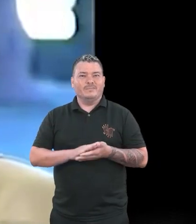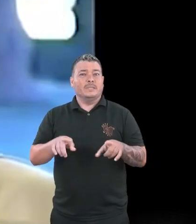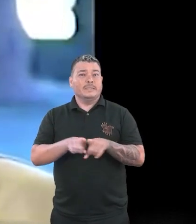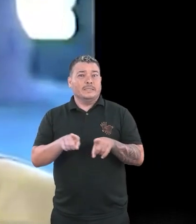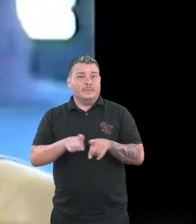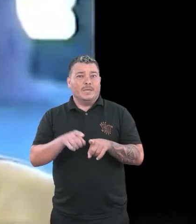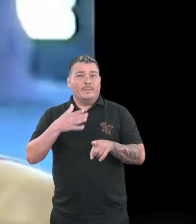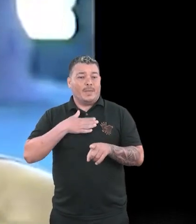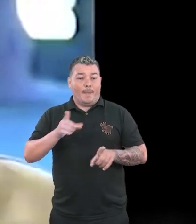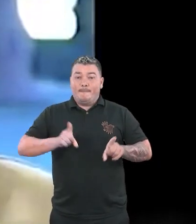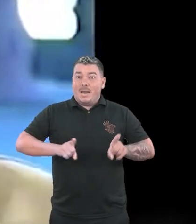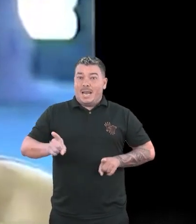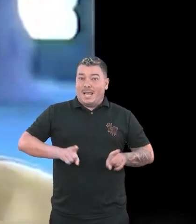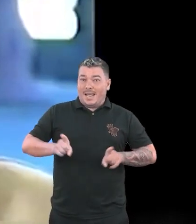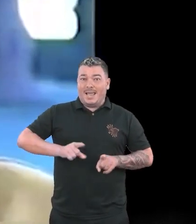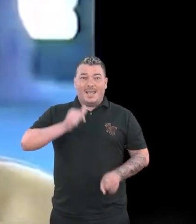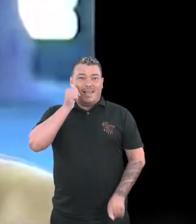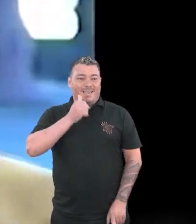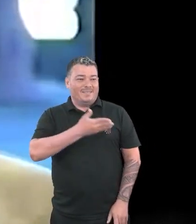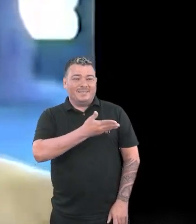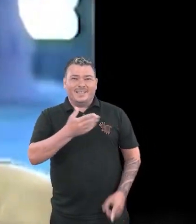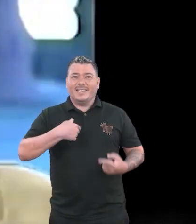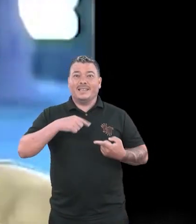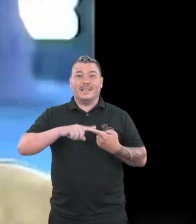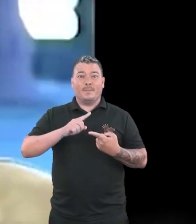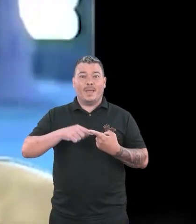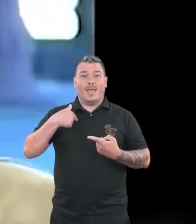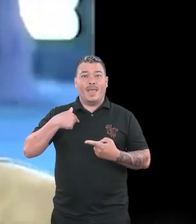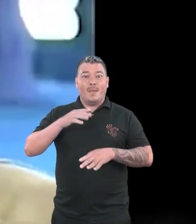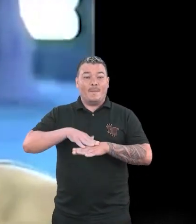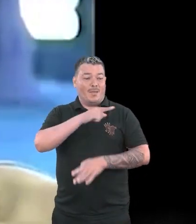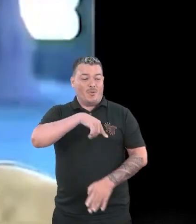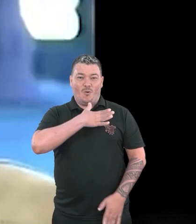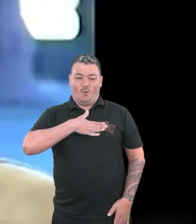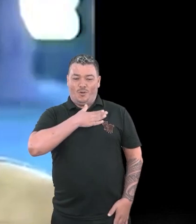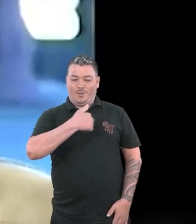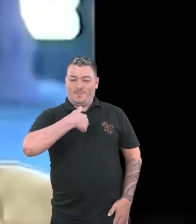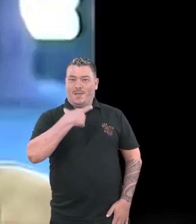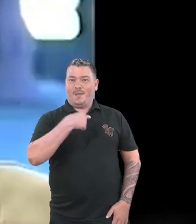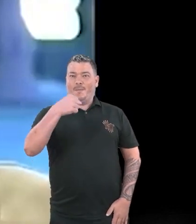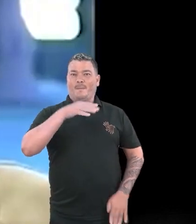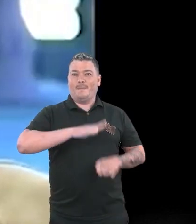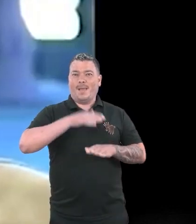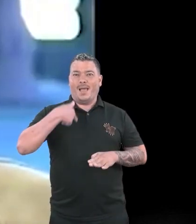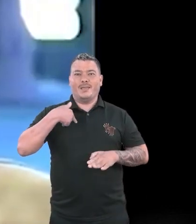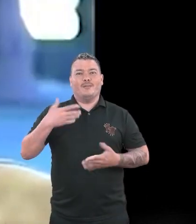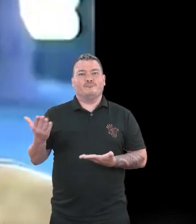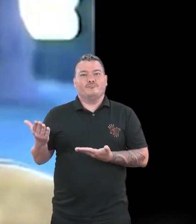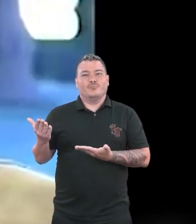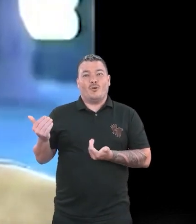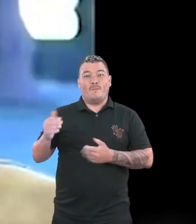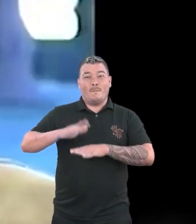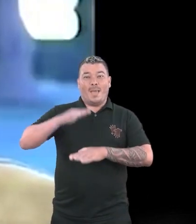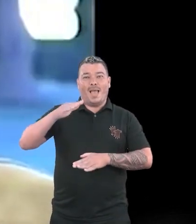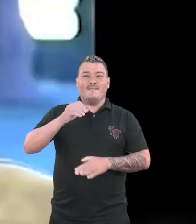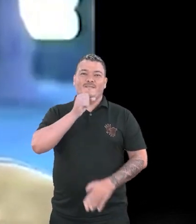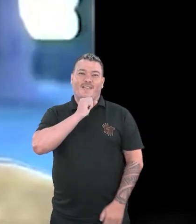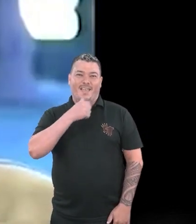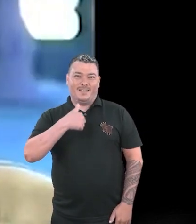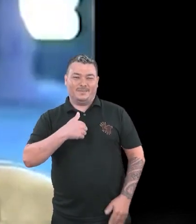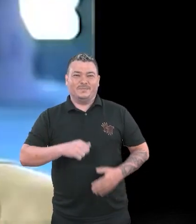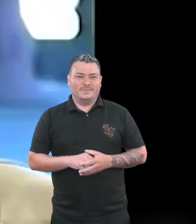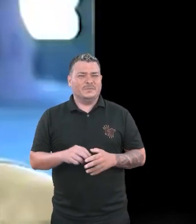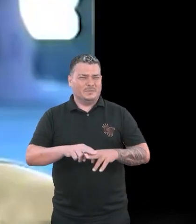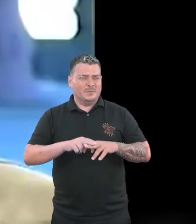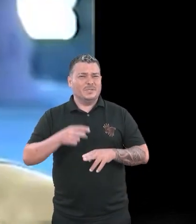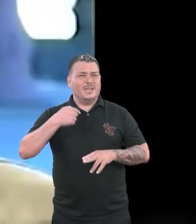das minhas primas, Eu era a prima mais querida delas, porque eu era mais desenvolvida, tudo, Parece que